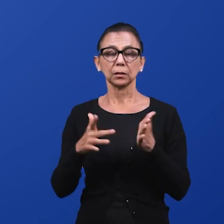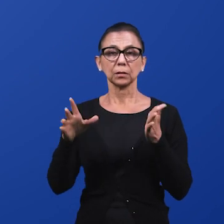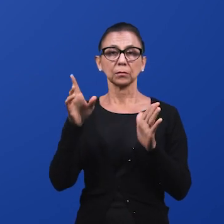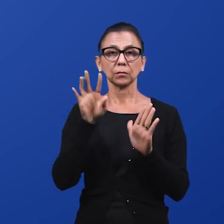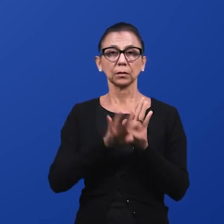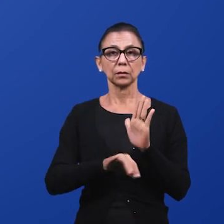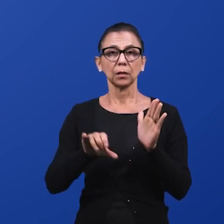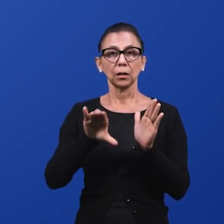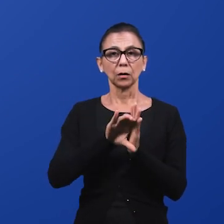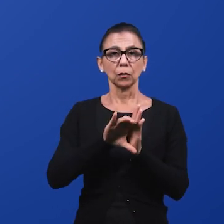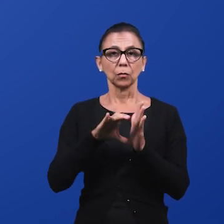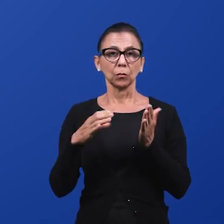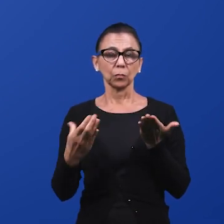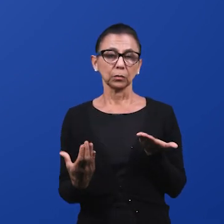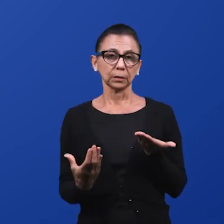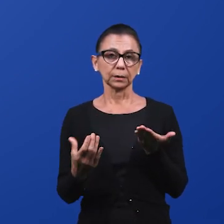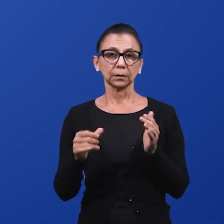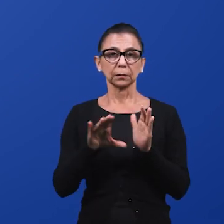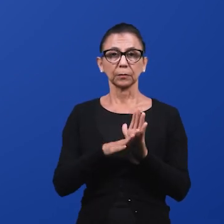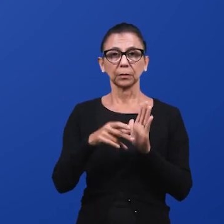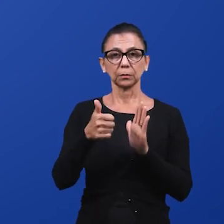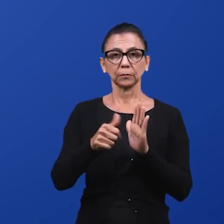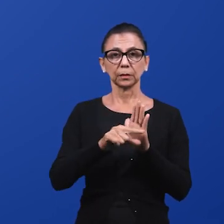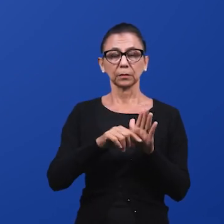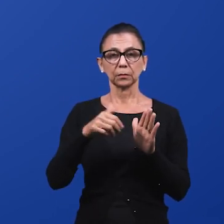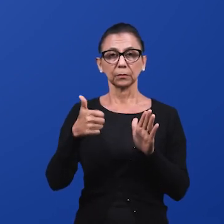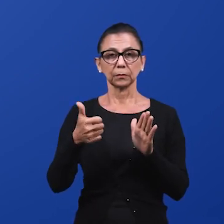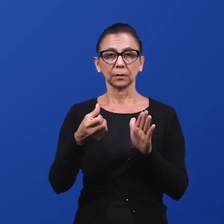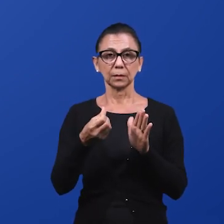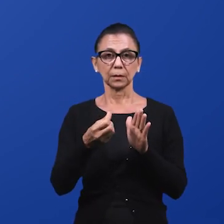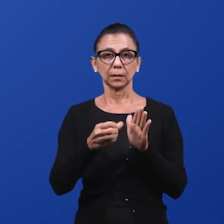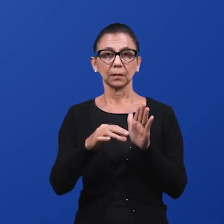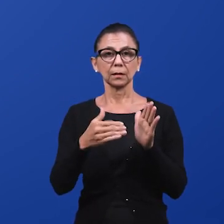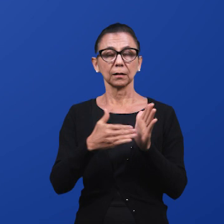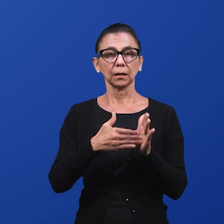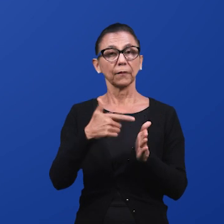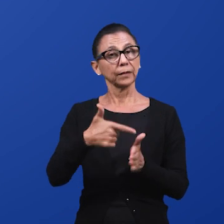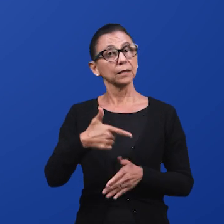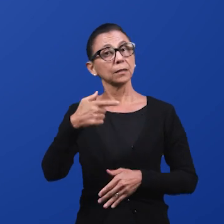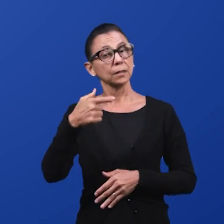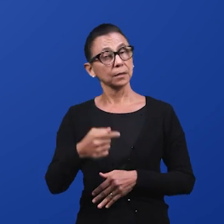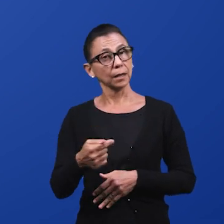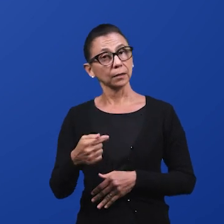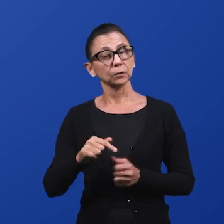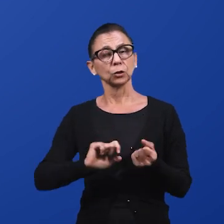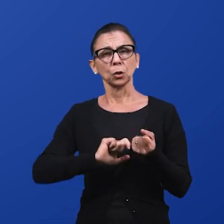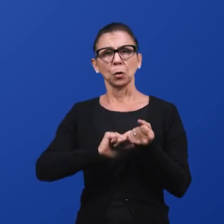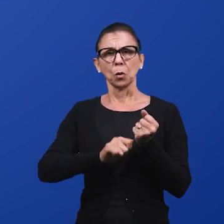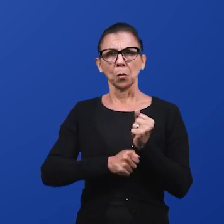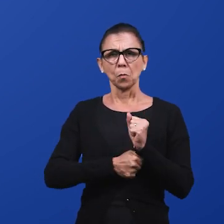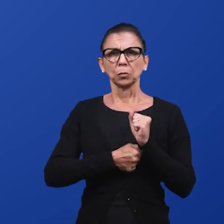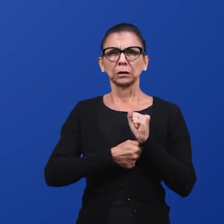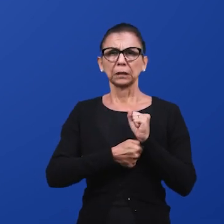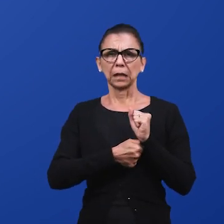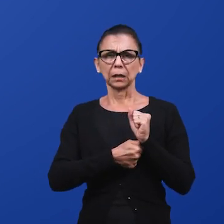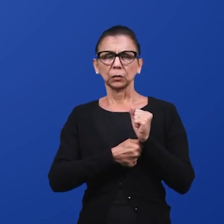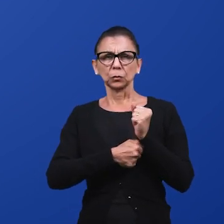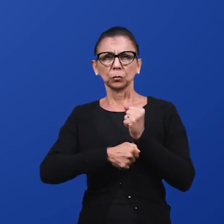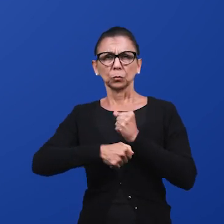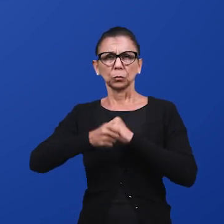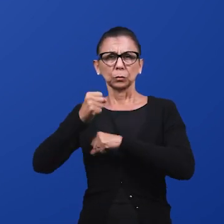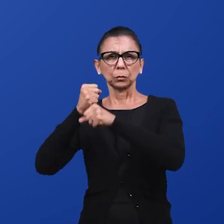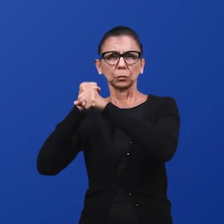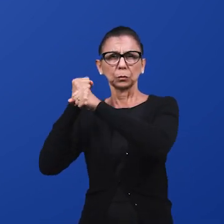Colossenses, no capítulo 1, nos versos 26 e 27, que nos fala: o mistério que esteve oculto desde todos